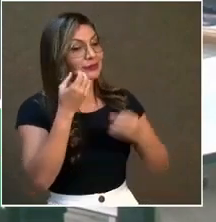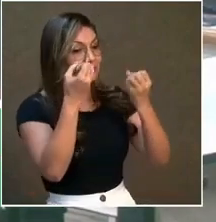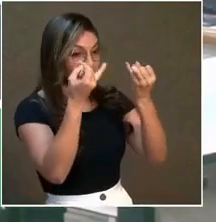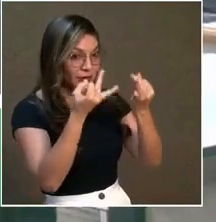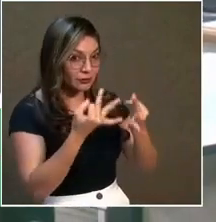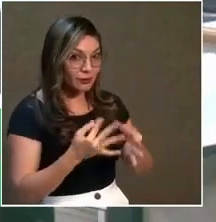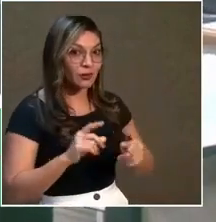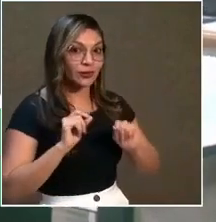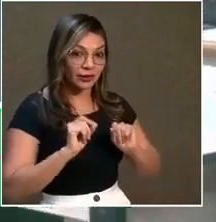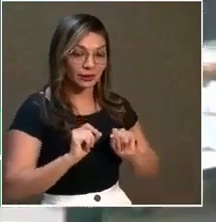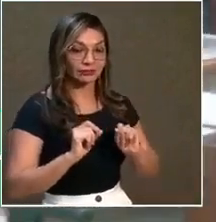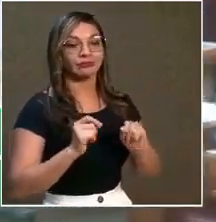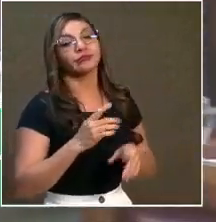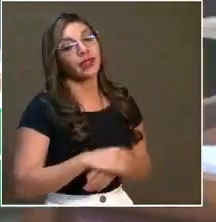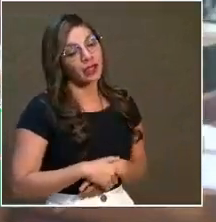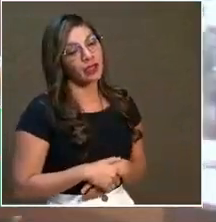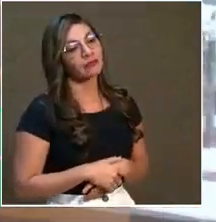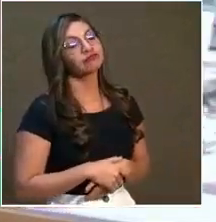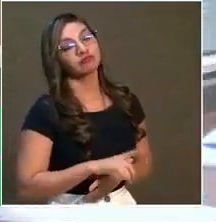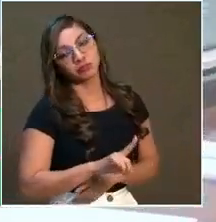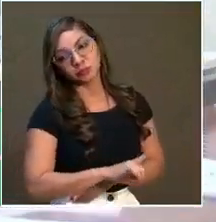claro aqui que